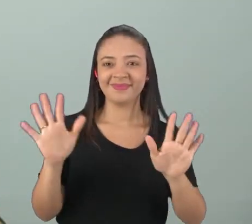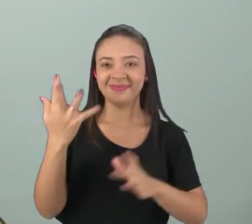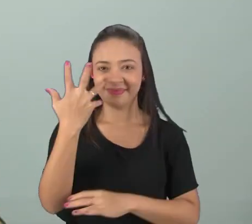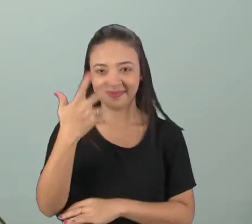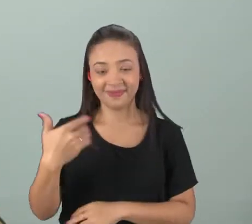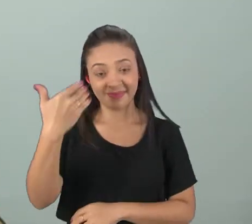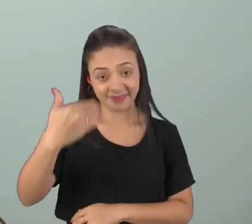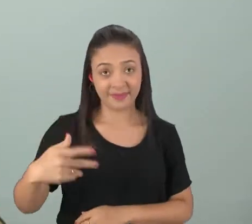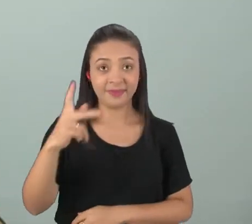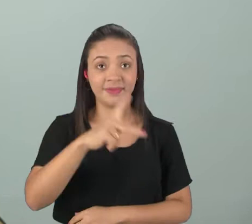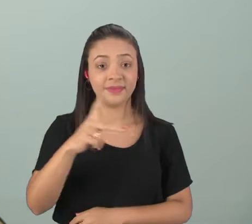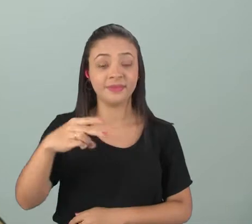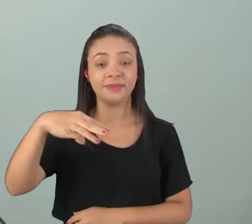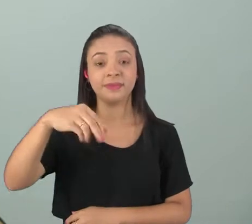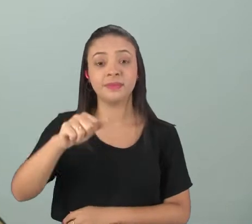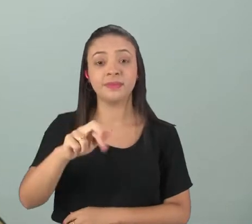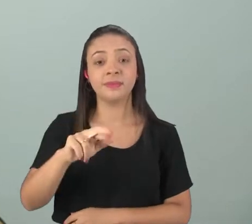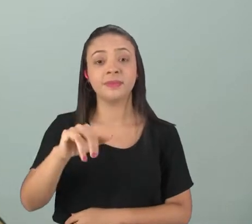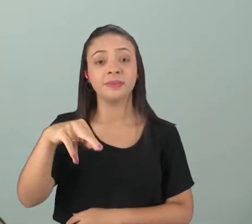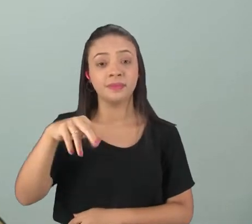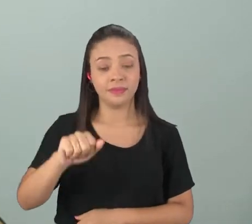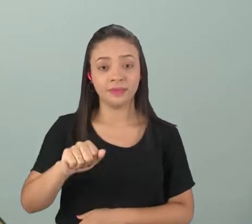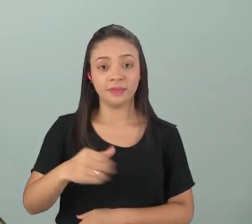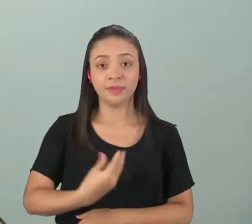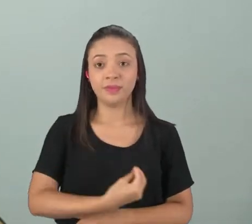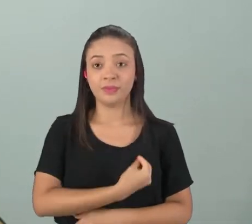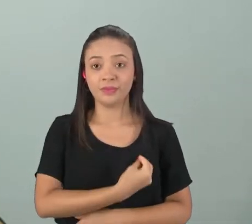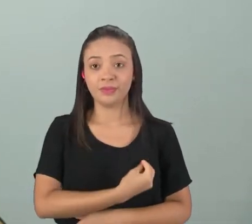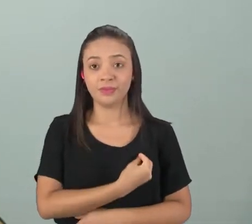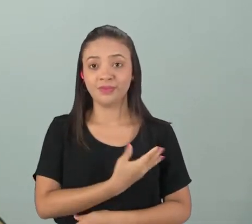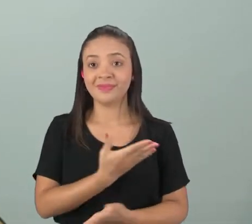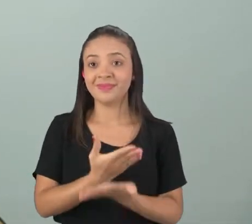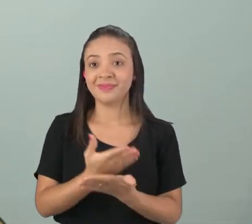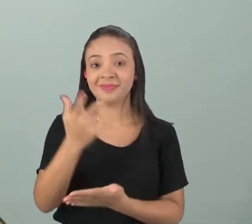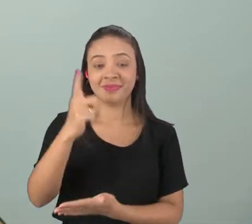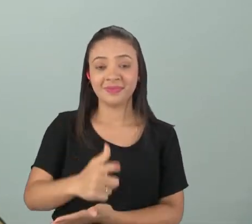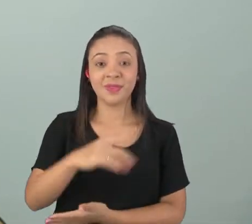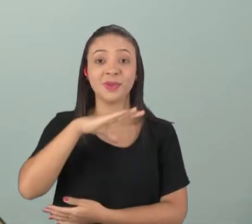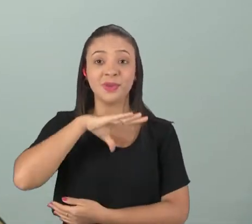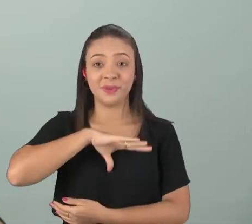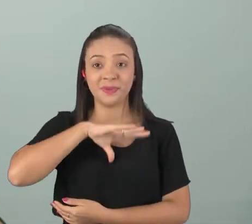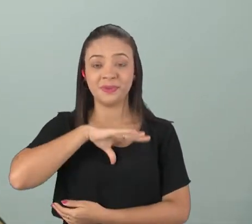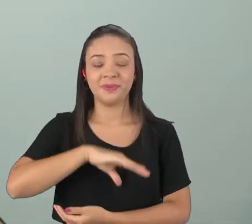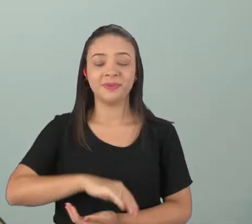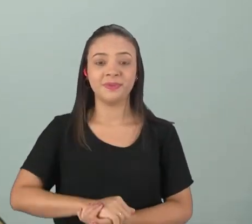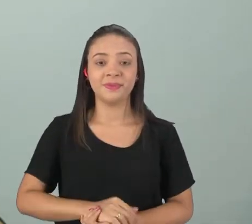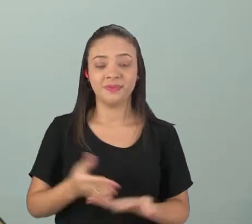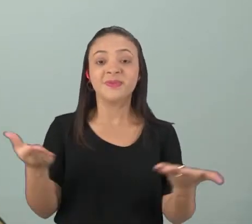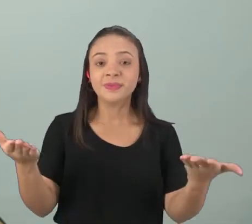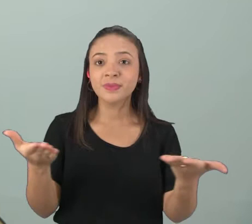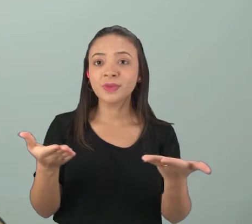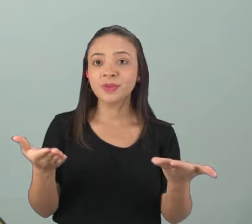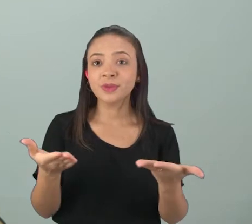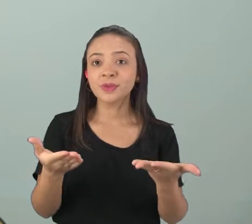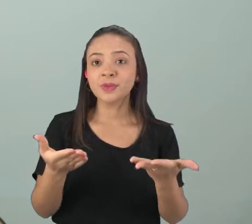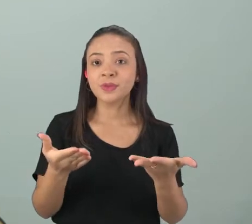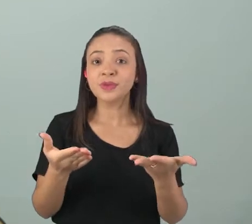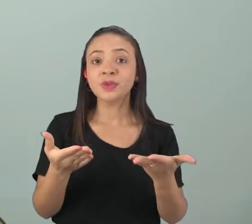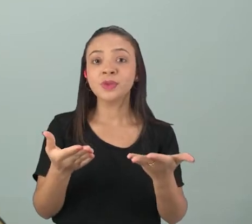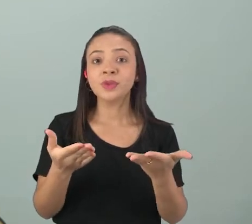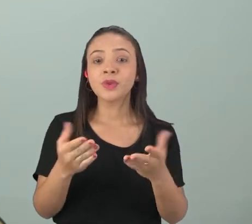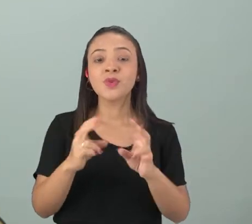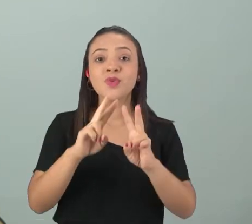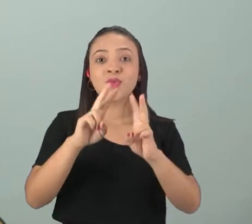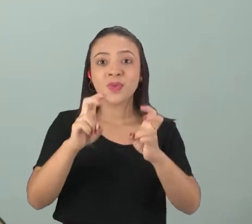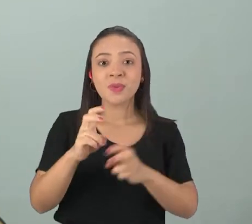crianças, eu sou a professora Marina. Estamos aqui para termos mais uma aula de língua portuguesa e hoje nós vamos tratar de um assunto